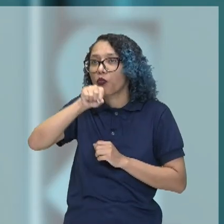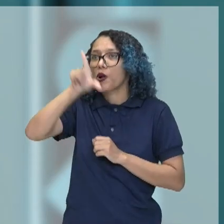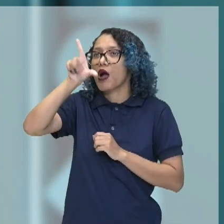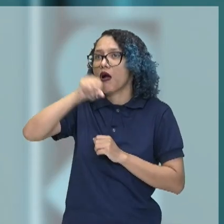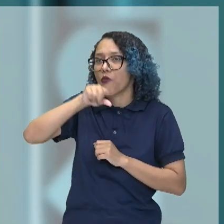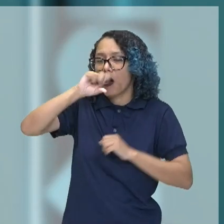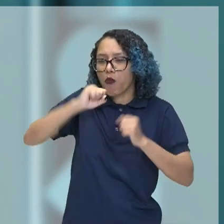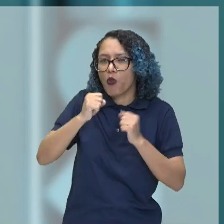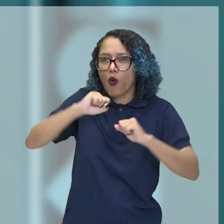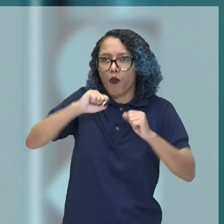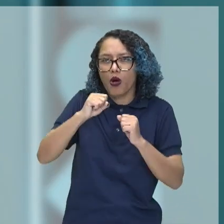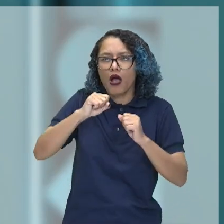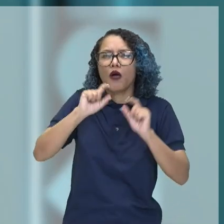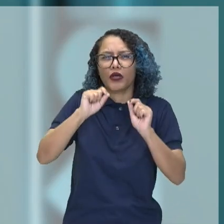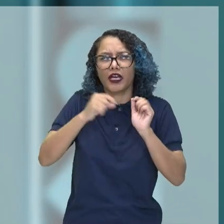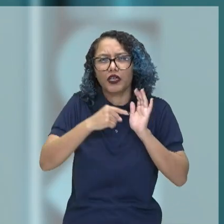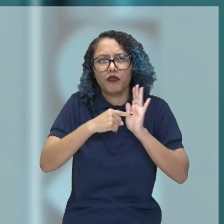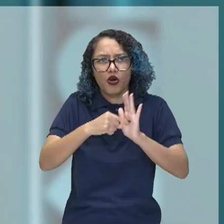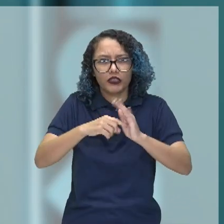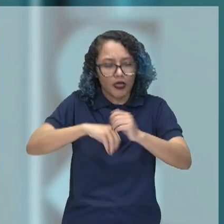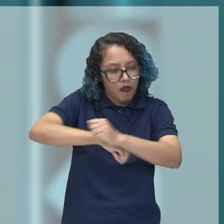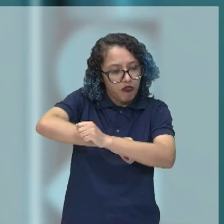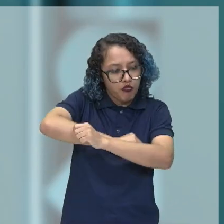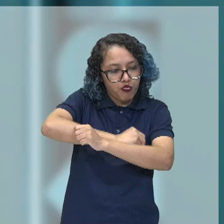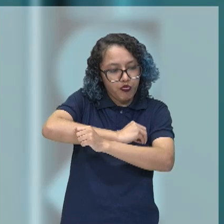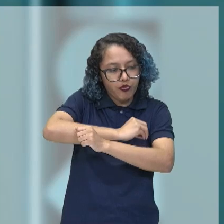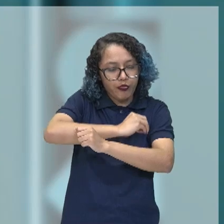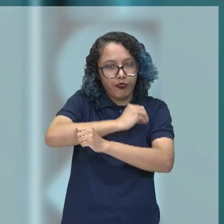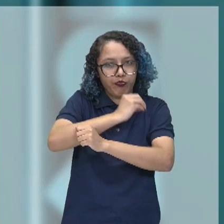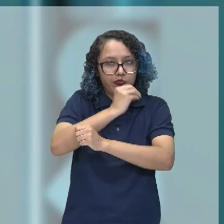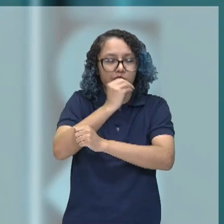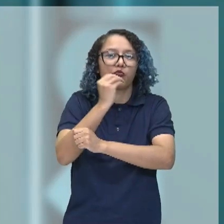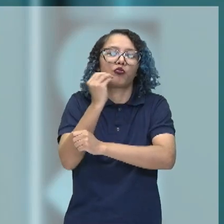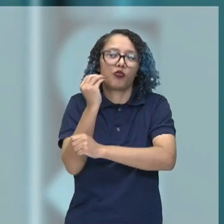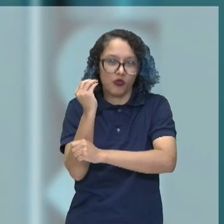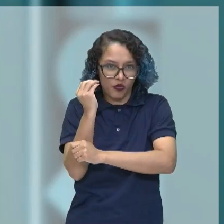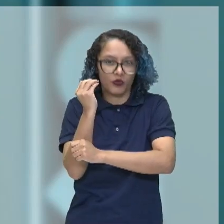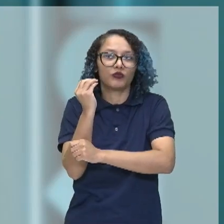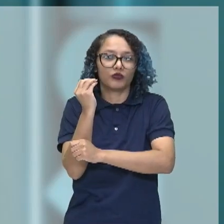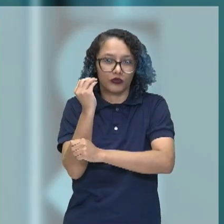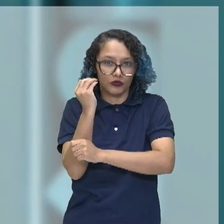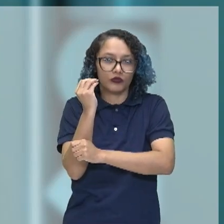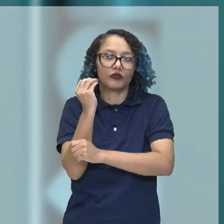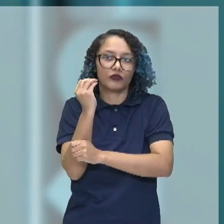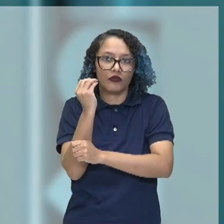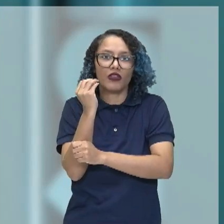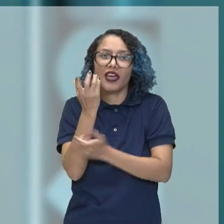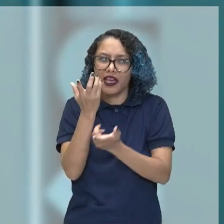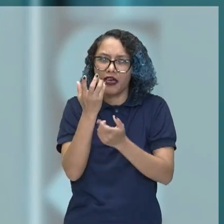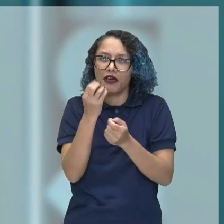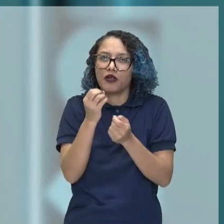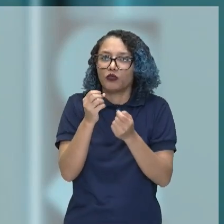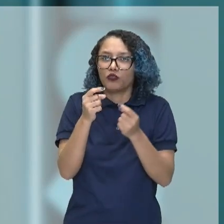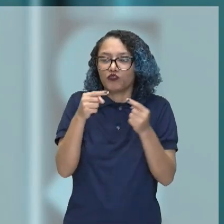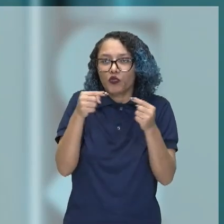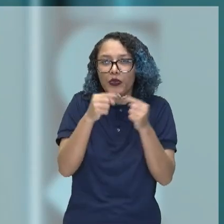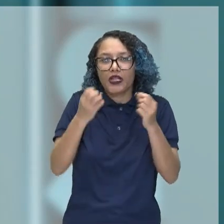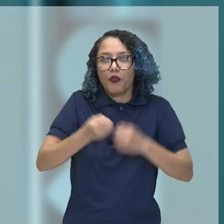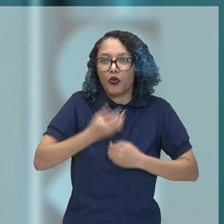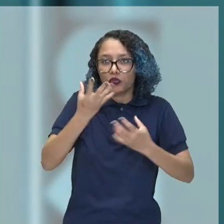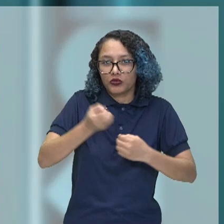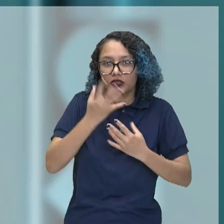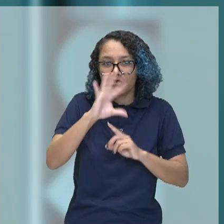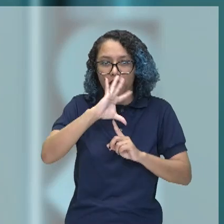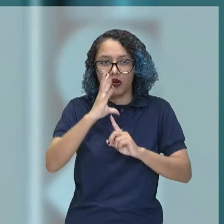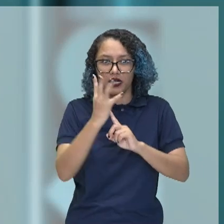vai surgindo. Isso tem a ver até com a própria produção artística, em que há sempre uma